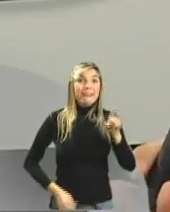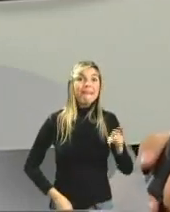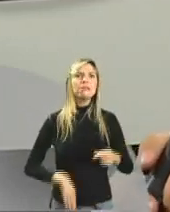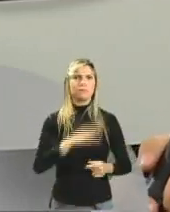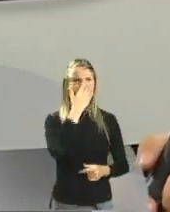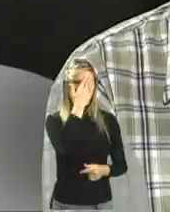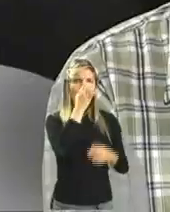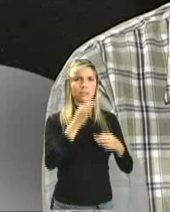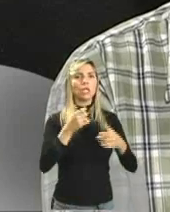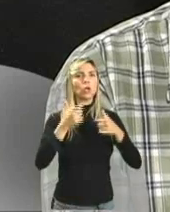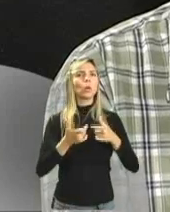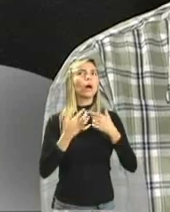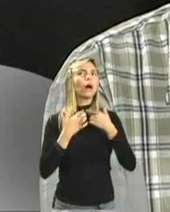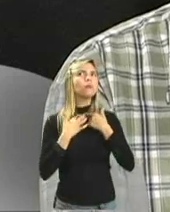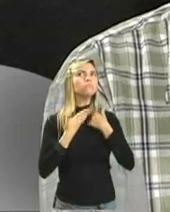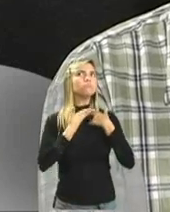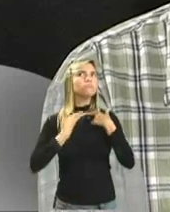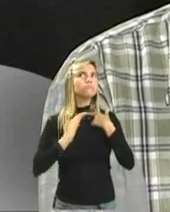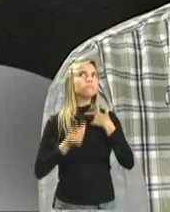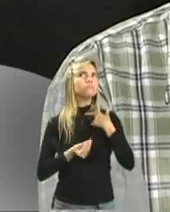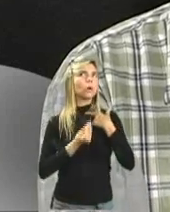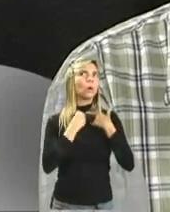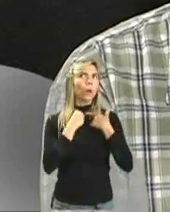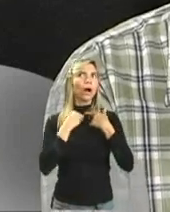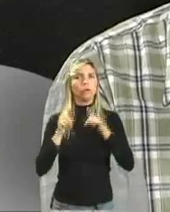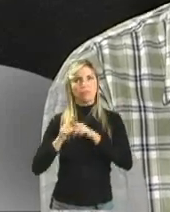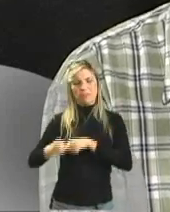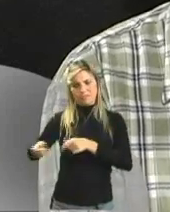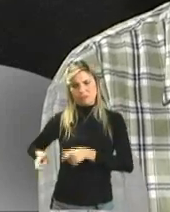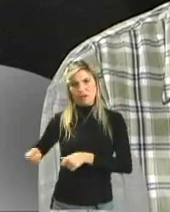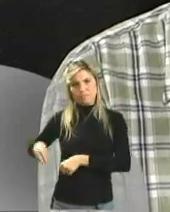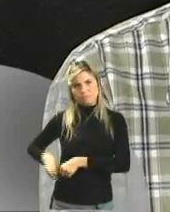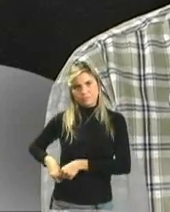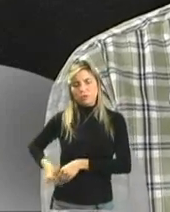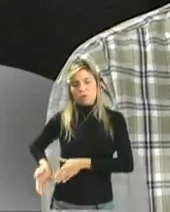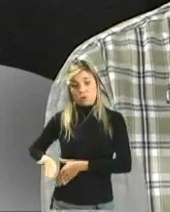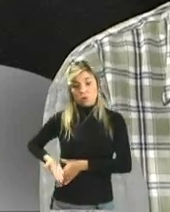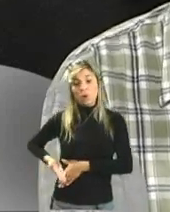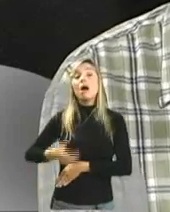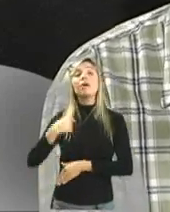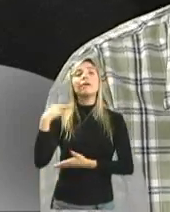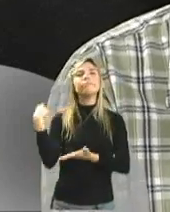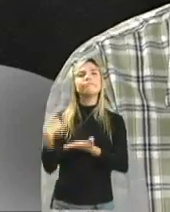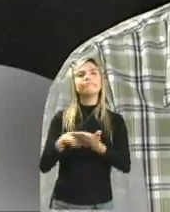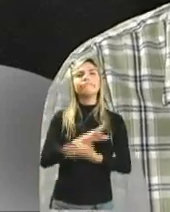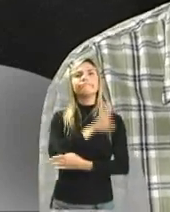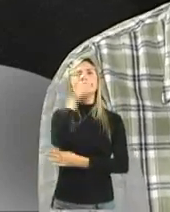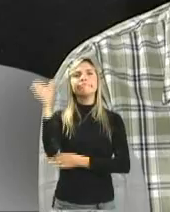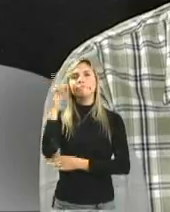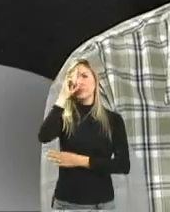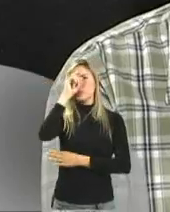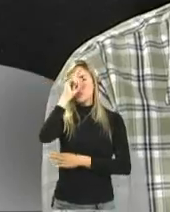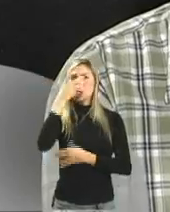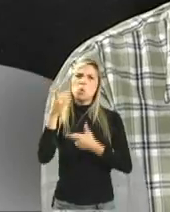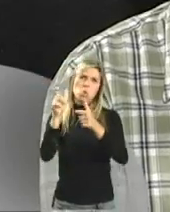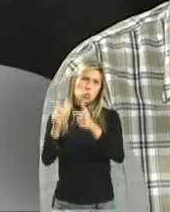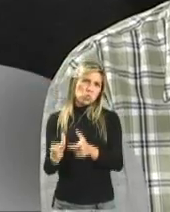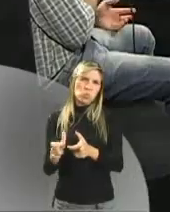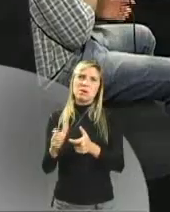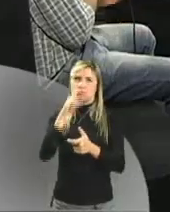demarcação do local do ostoma, assim como também um atendimento em clínicas, em consultórios, para que ele